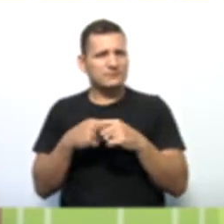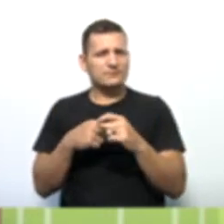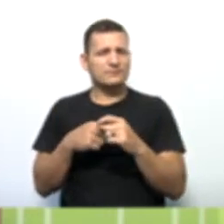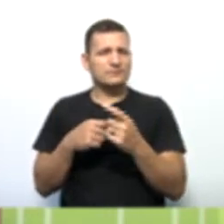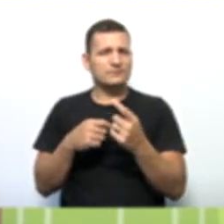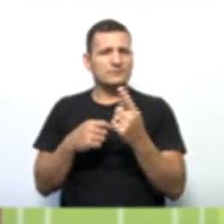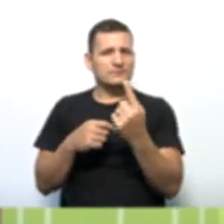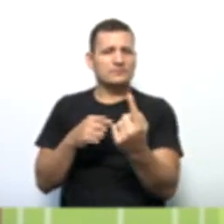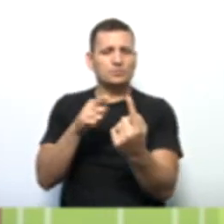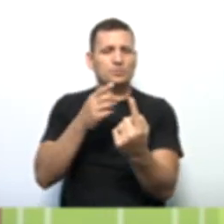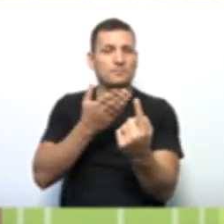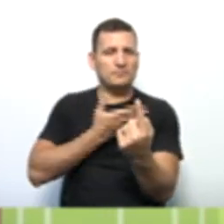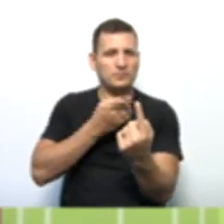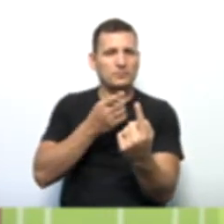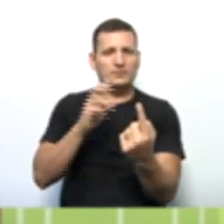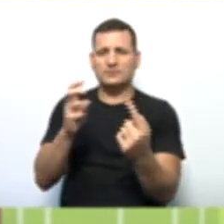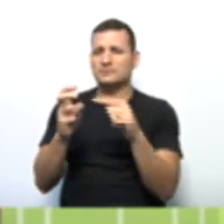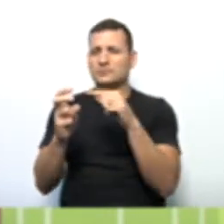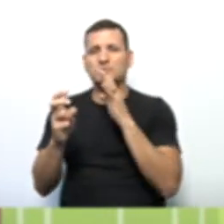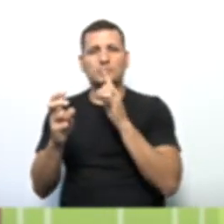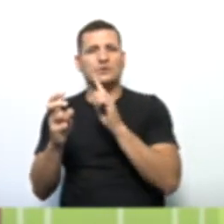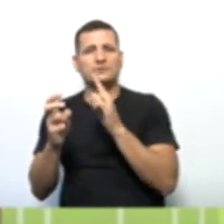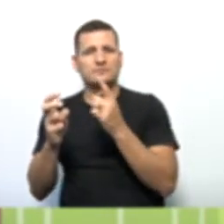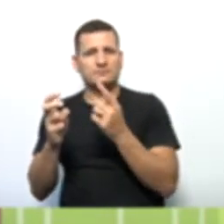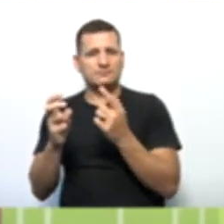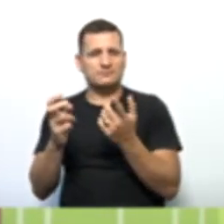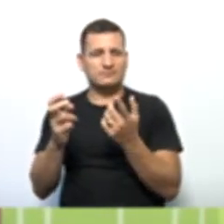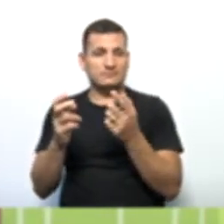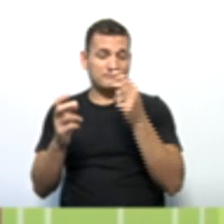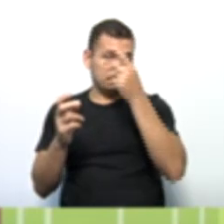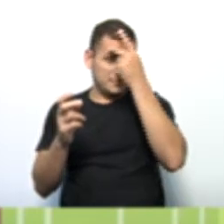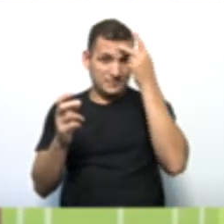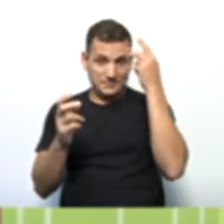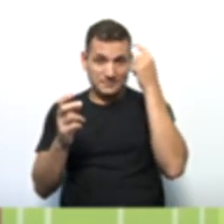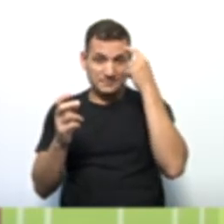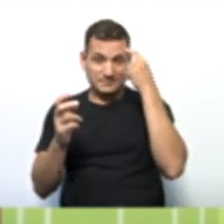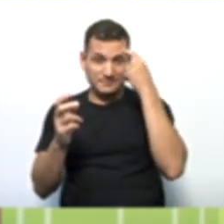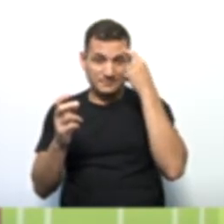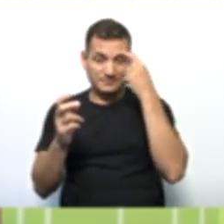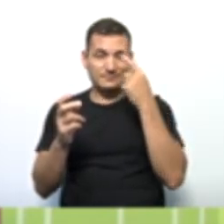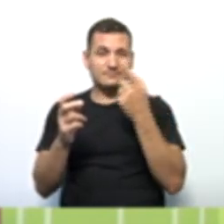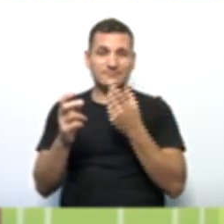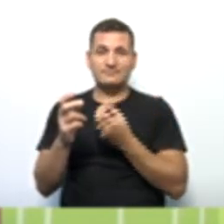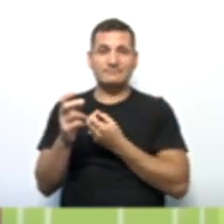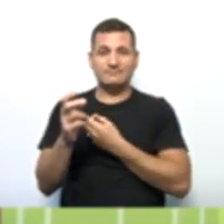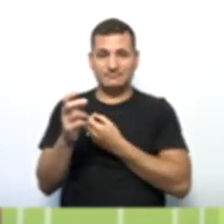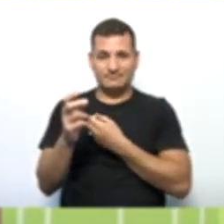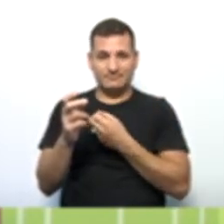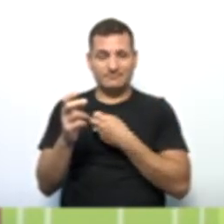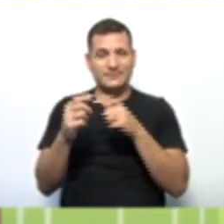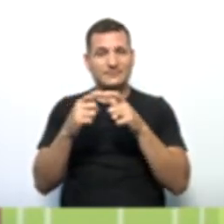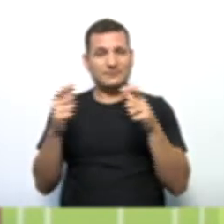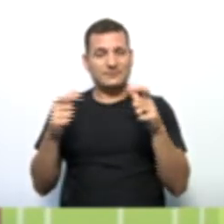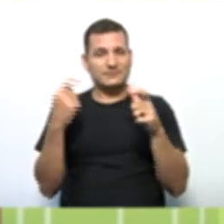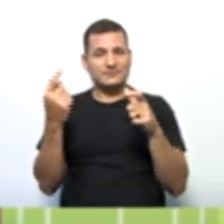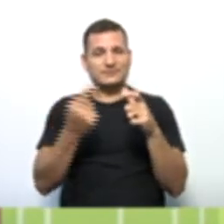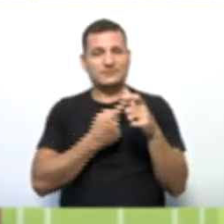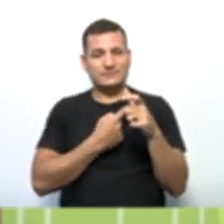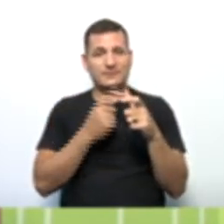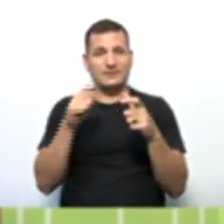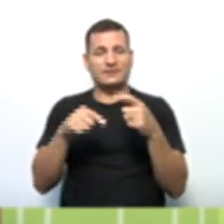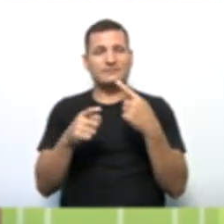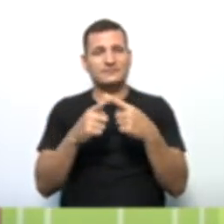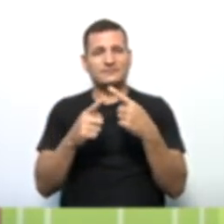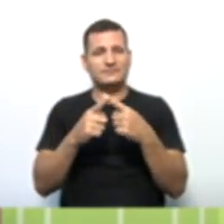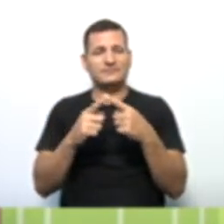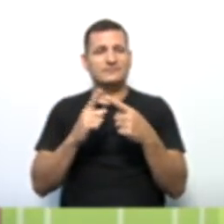5 pessoas? Quem pensou pelo número, provavelmente uma boa parte de nós, é porque nós sofremos uma